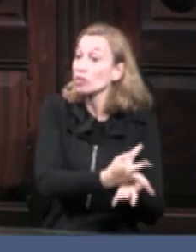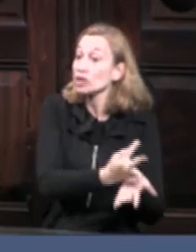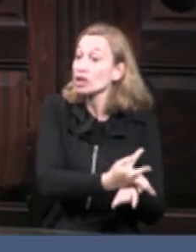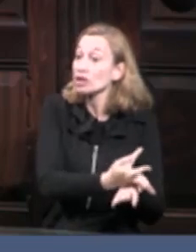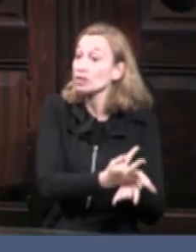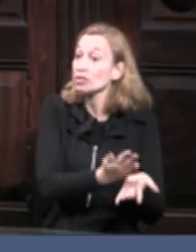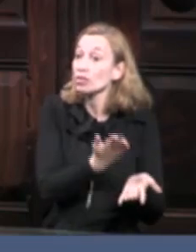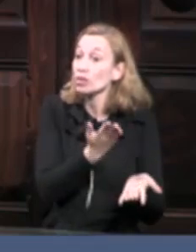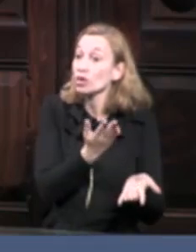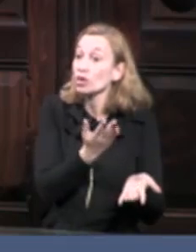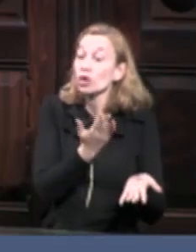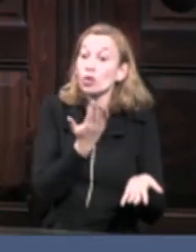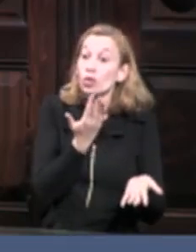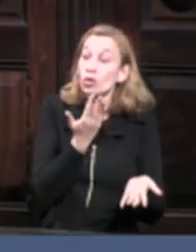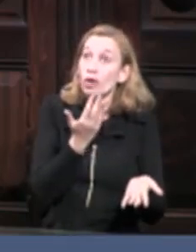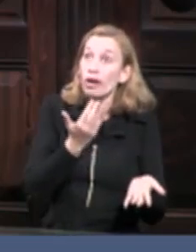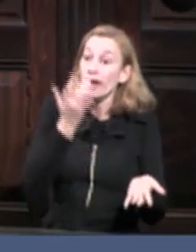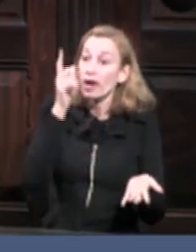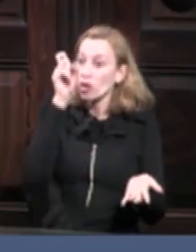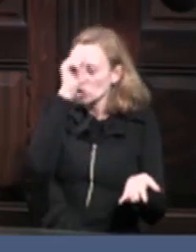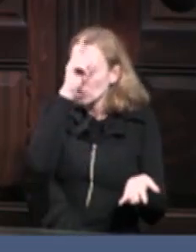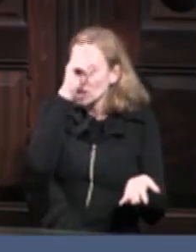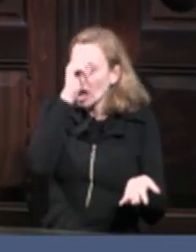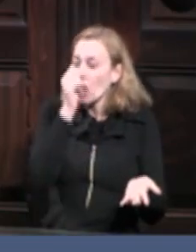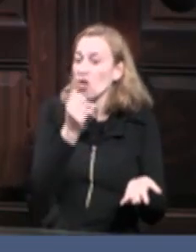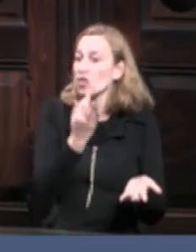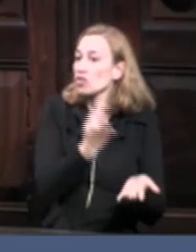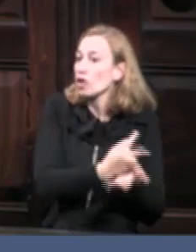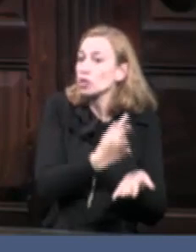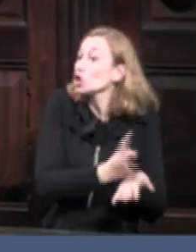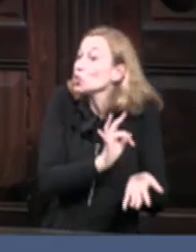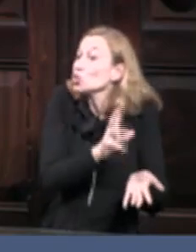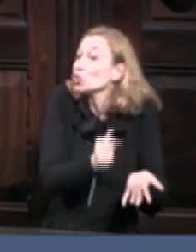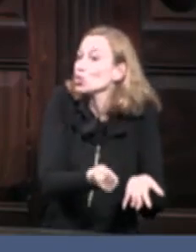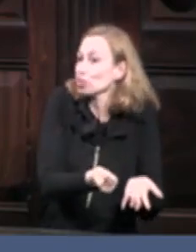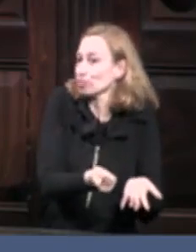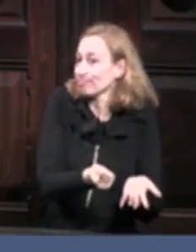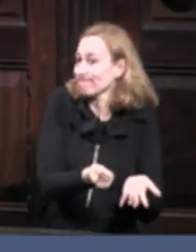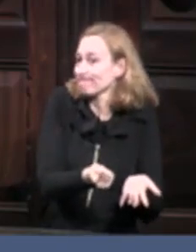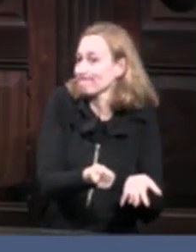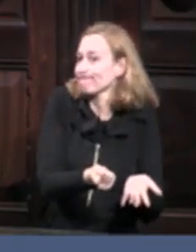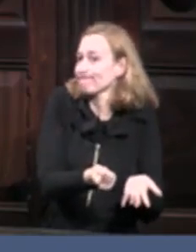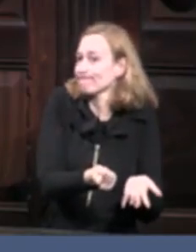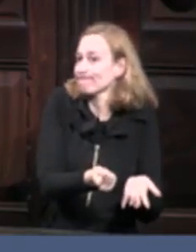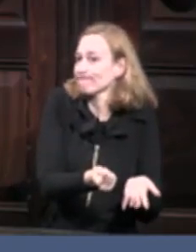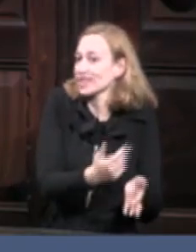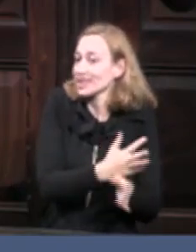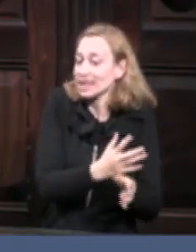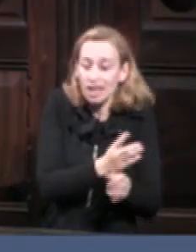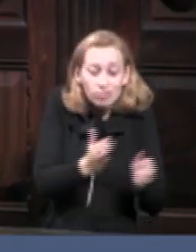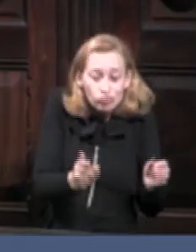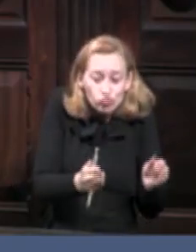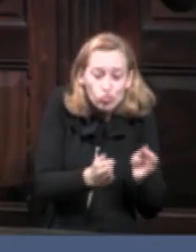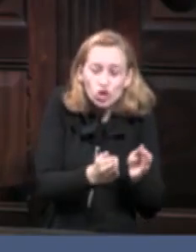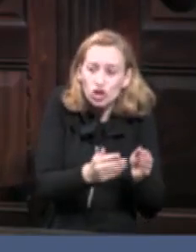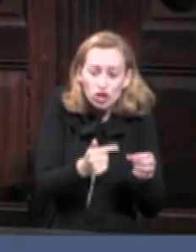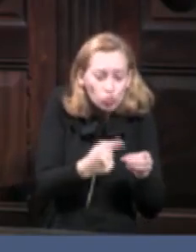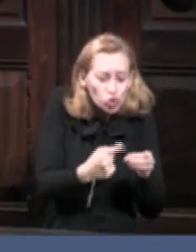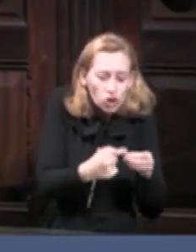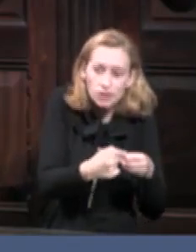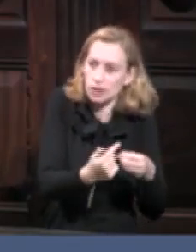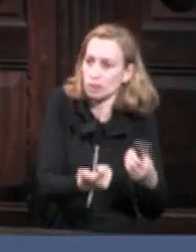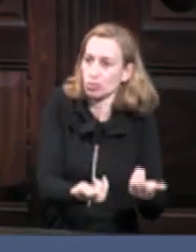Vale dos Pinheiros. Sumidouro, que já teve também algumas questões com relação a estradas através de